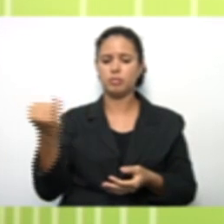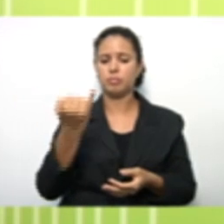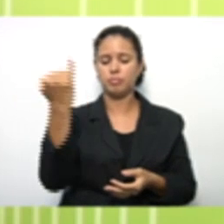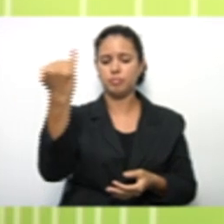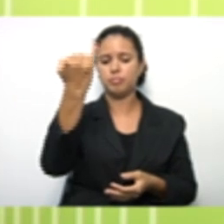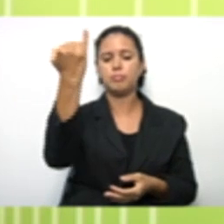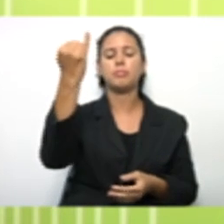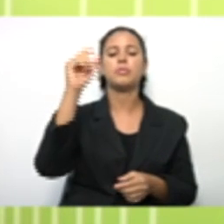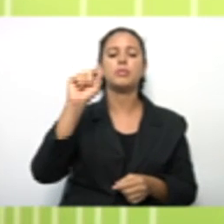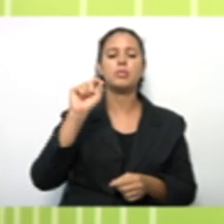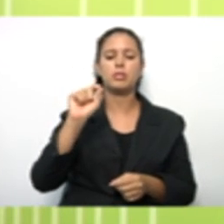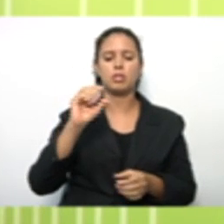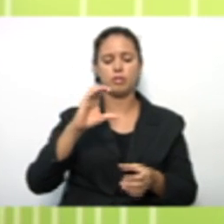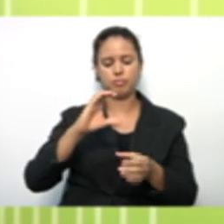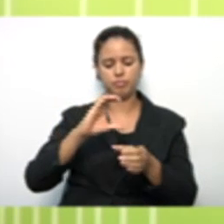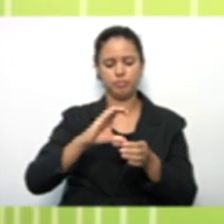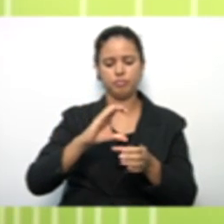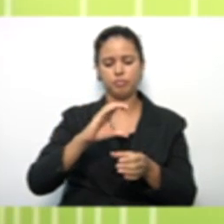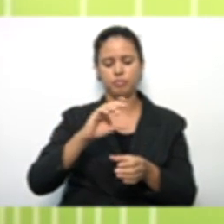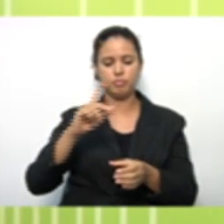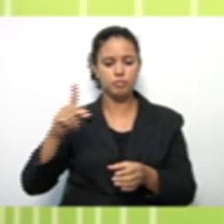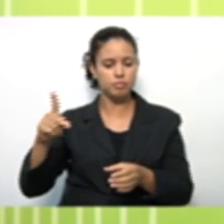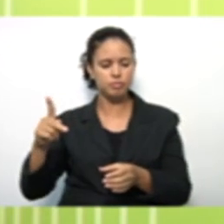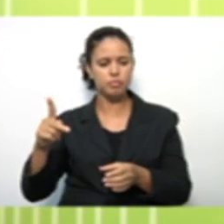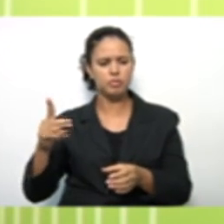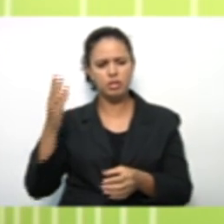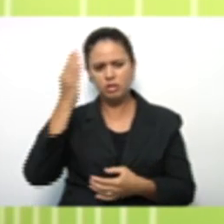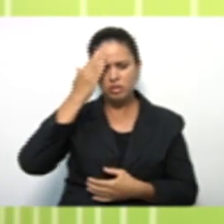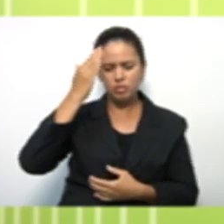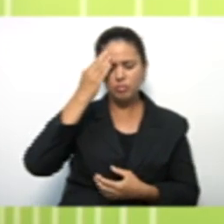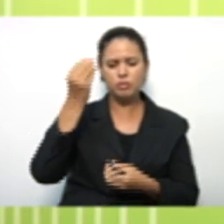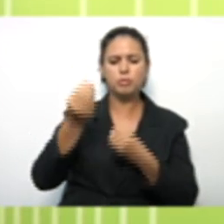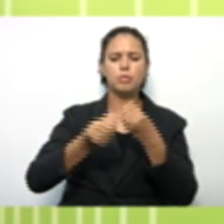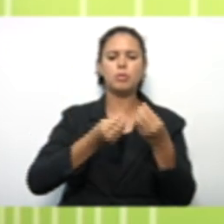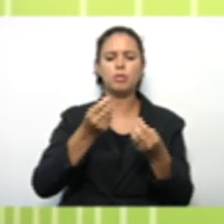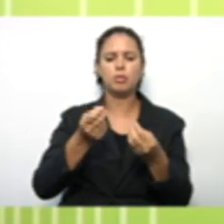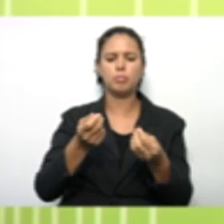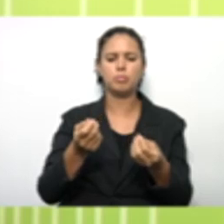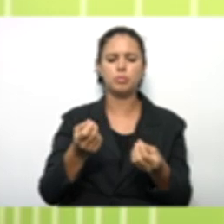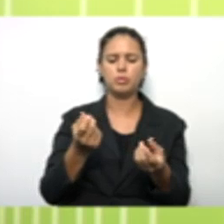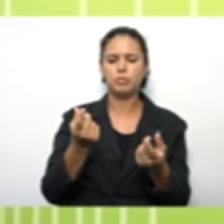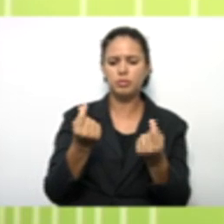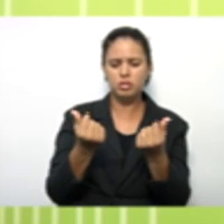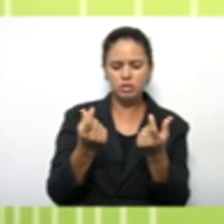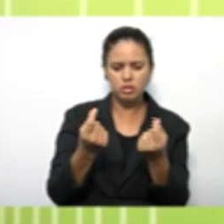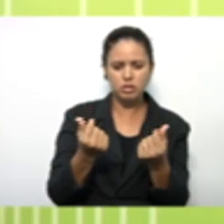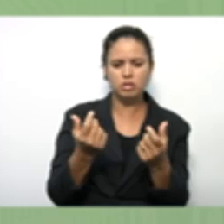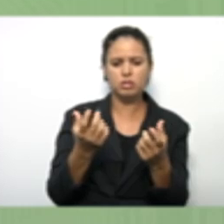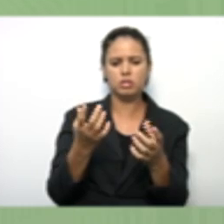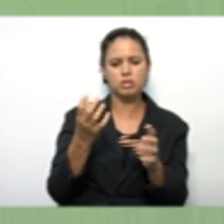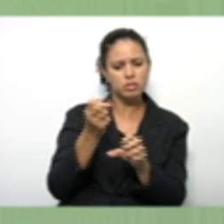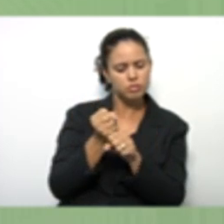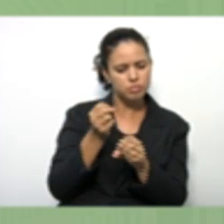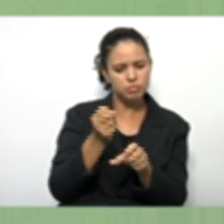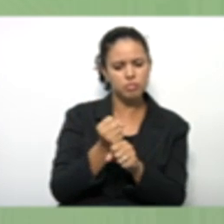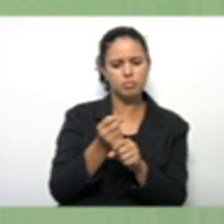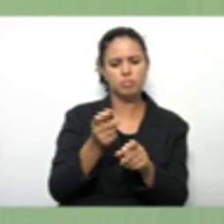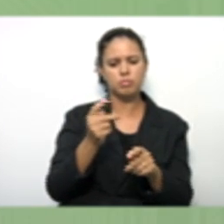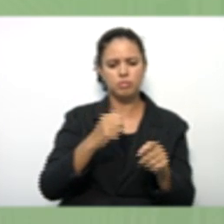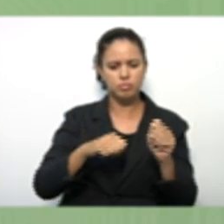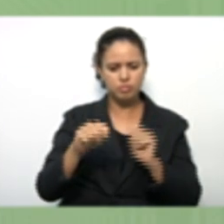fornecedores dessa cooperativa saber como anda as finanças dessa cooperativa. Nós temos ainda